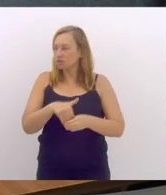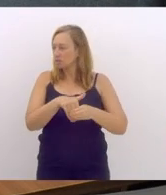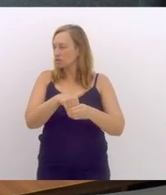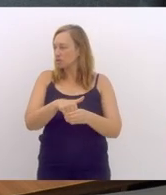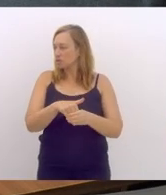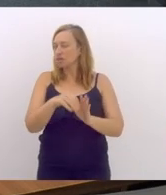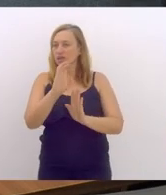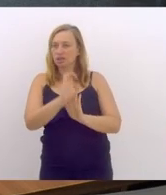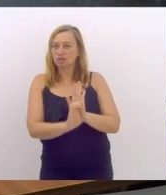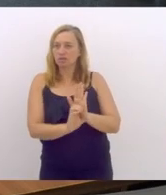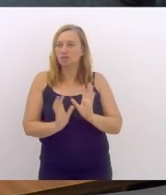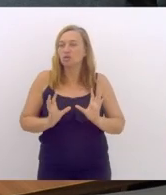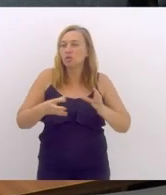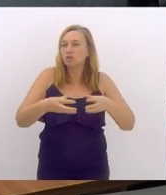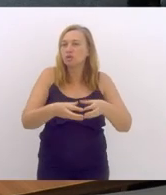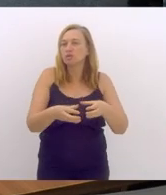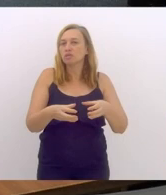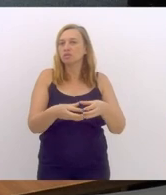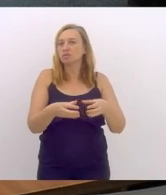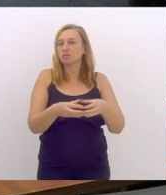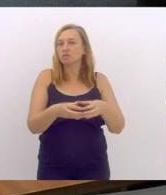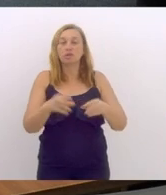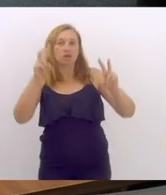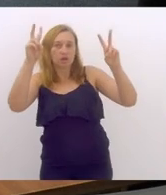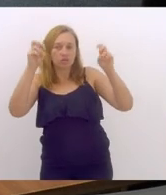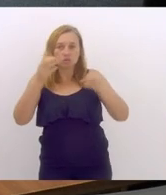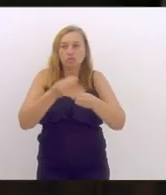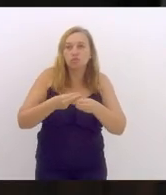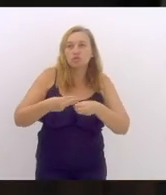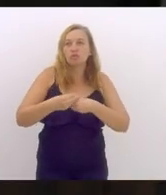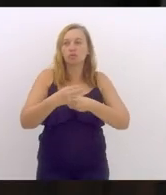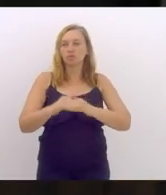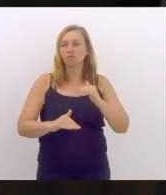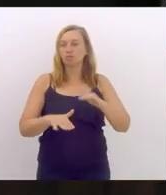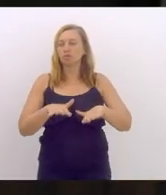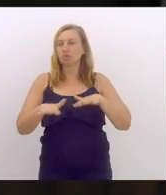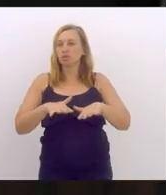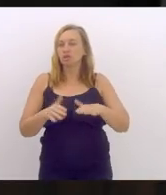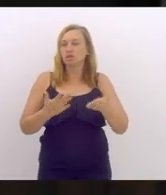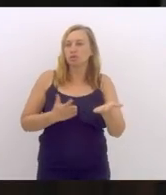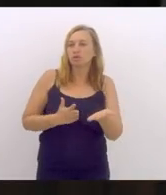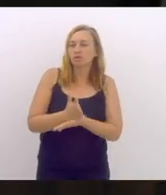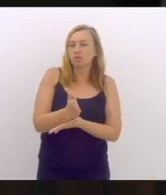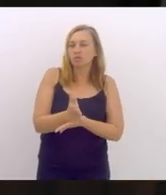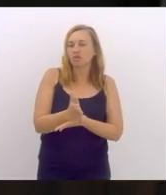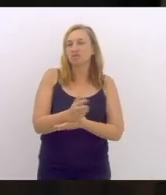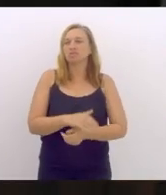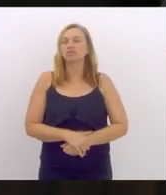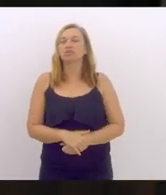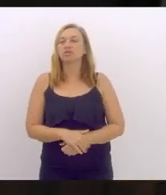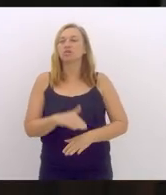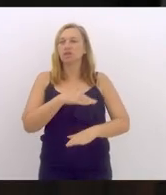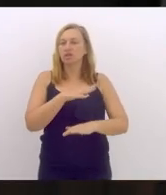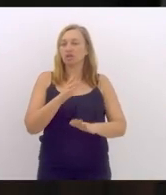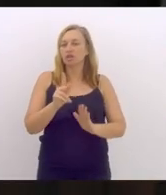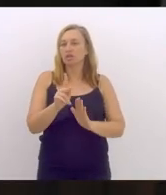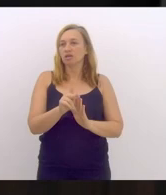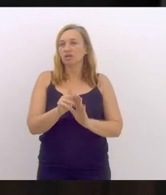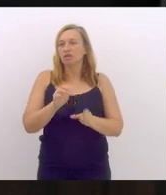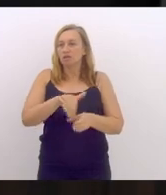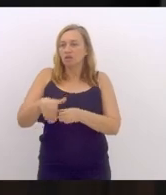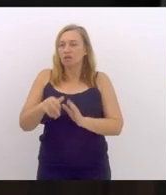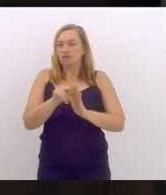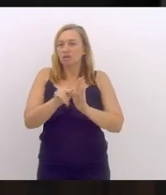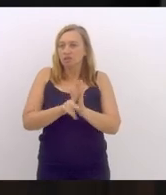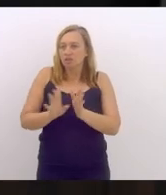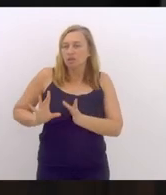as emendas da comissão de assuntos municipais envolvimento Regional seus que aprovam permaneçam aprovado em votação projeto assim